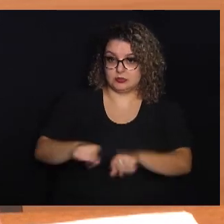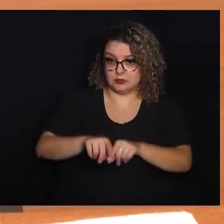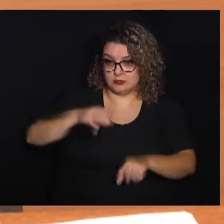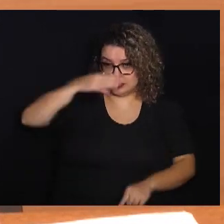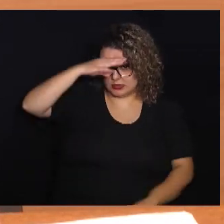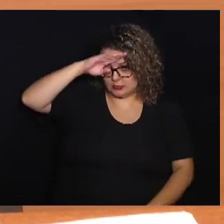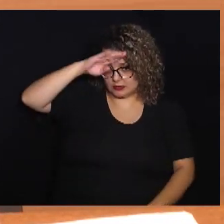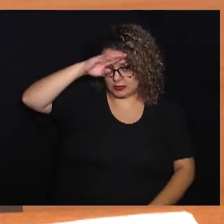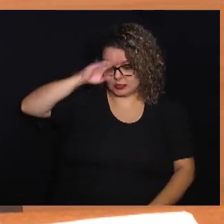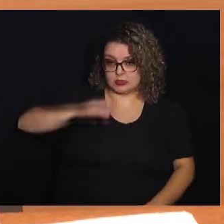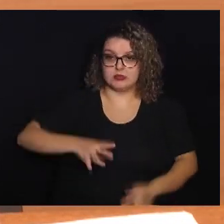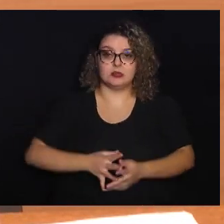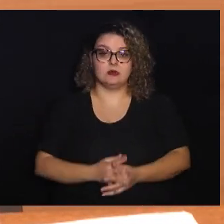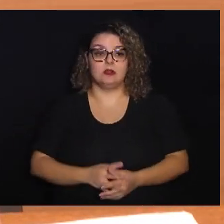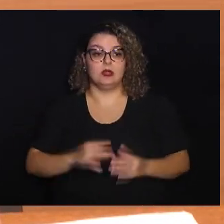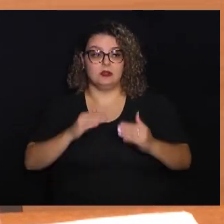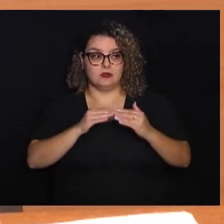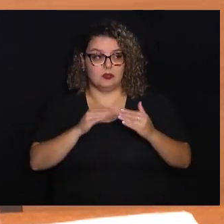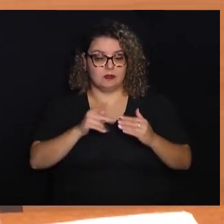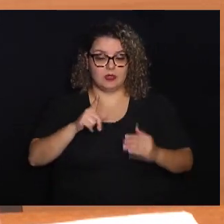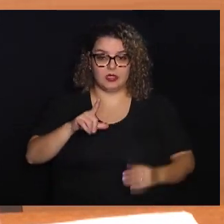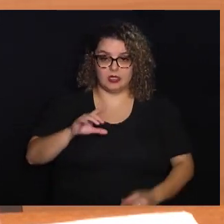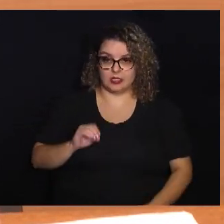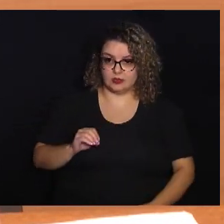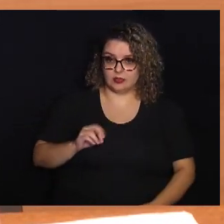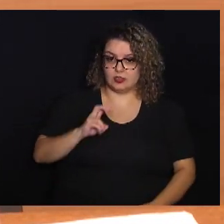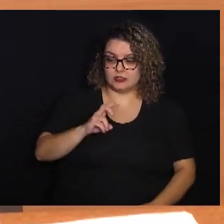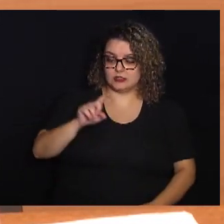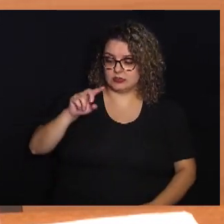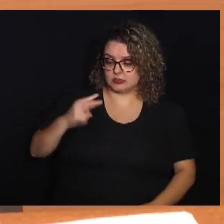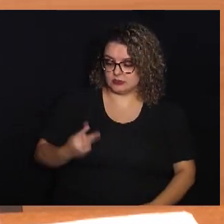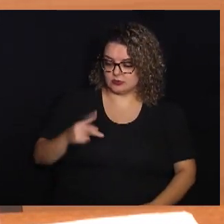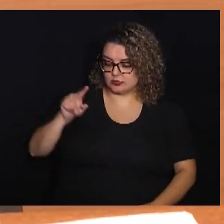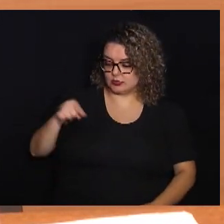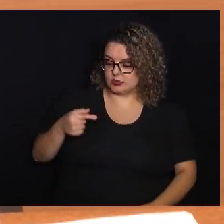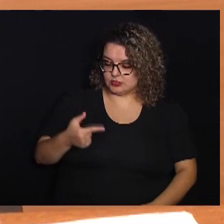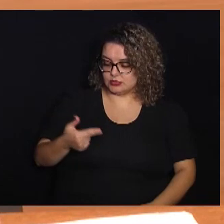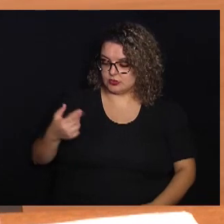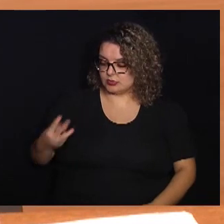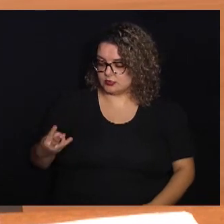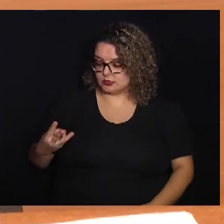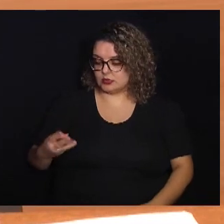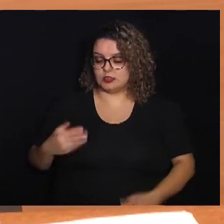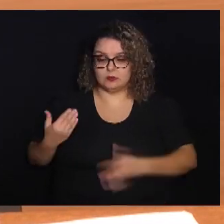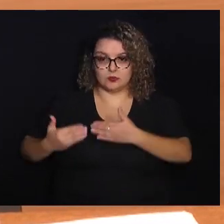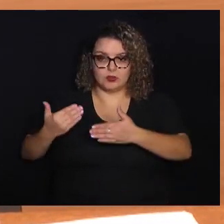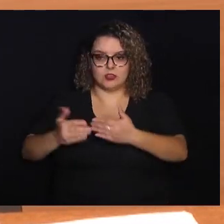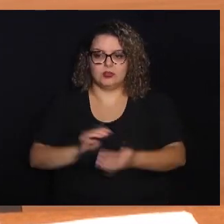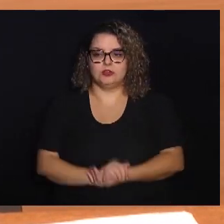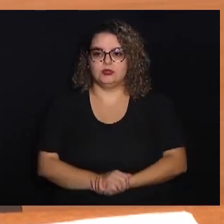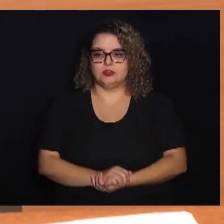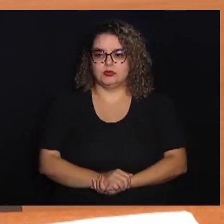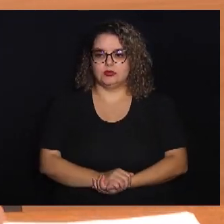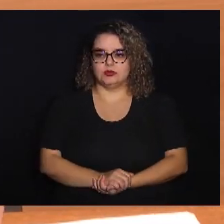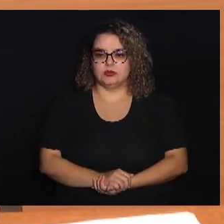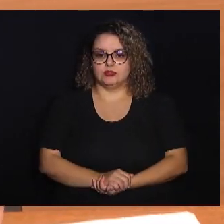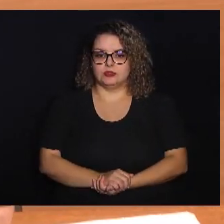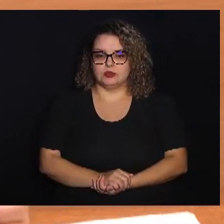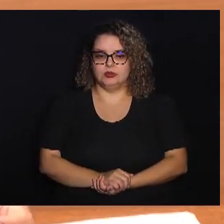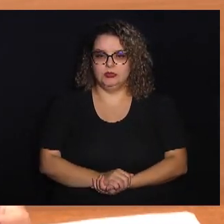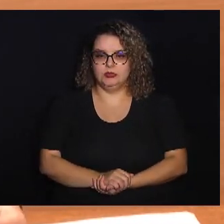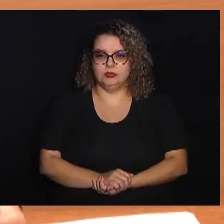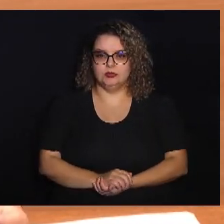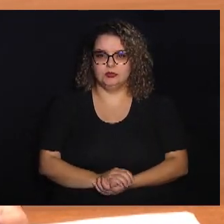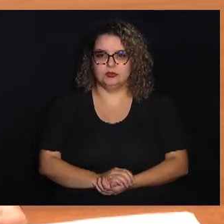também Marcelo da farmácia favorável ao plo 52/2022 no processo 237